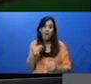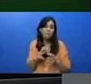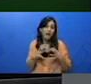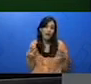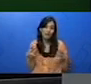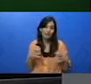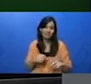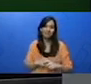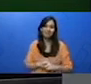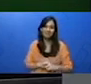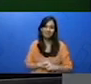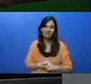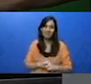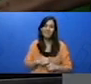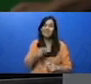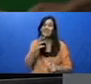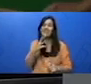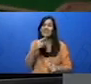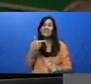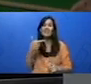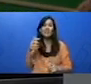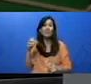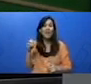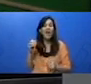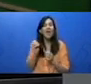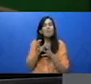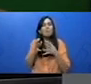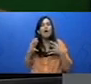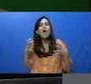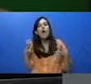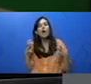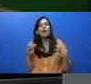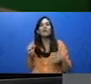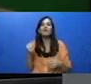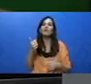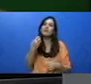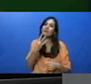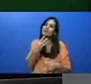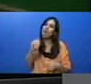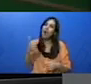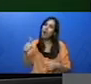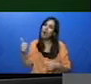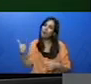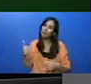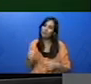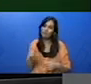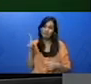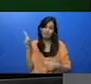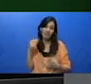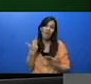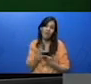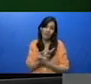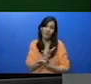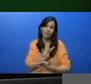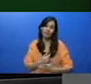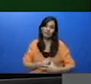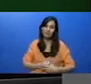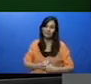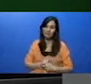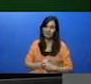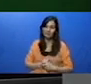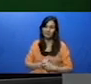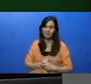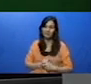jogada. 320 é maior que 311. Então, esse é o erro cometido. Tudo